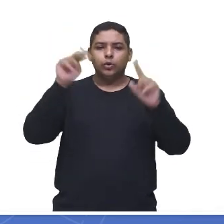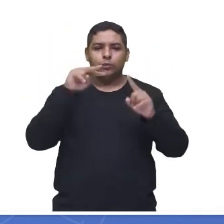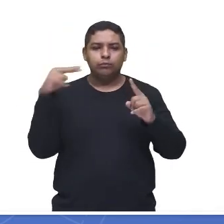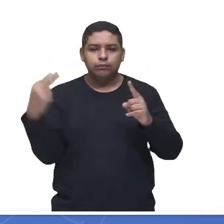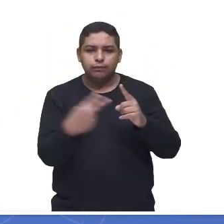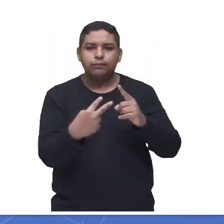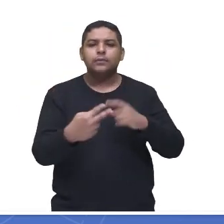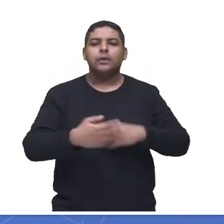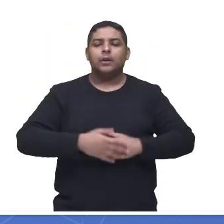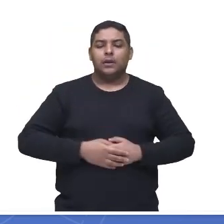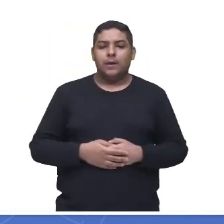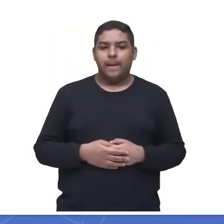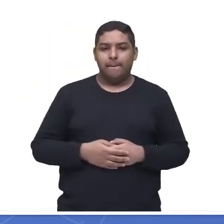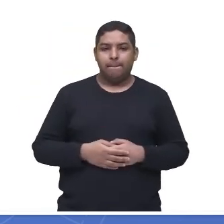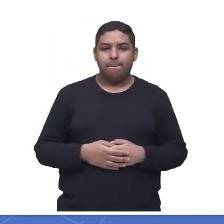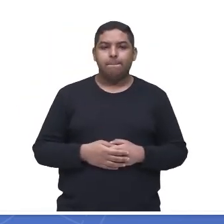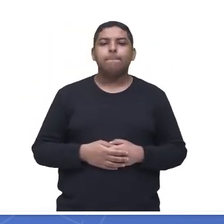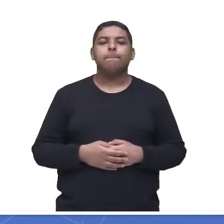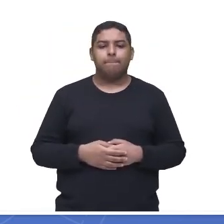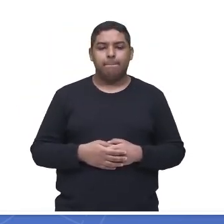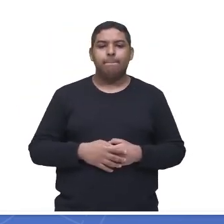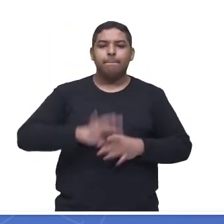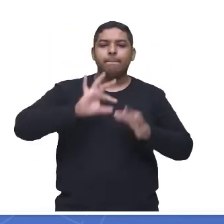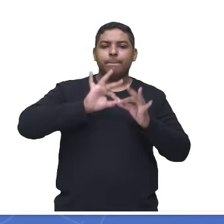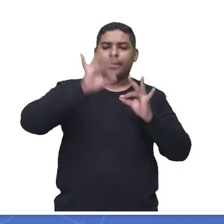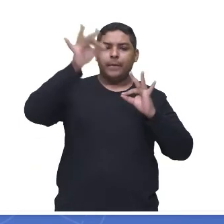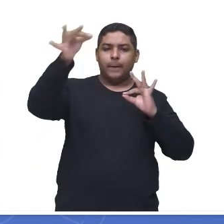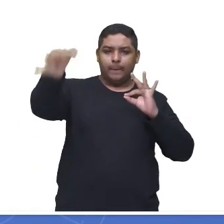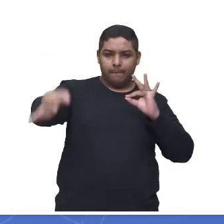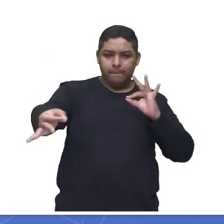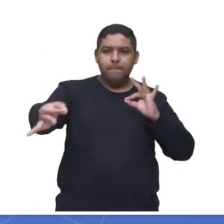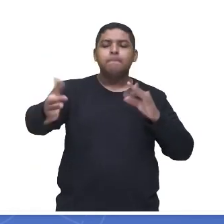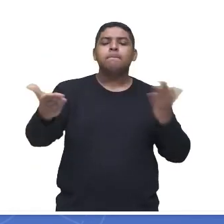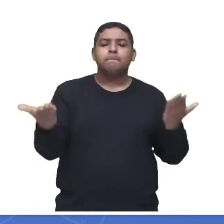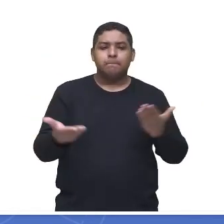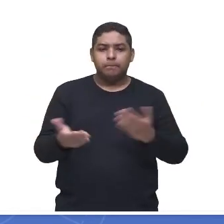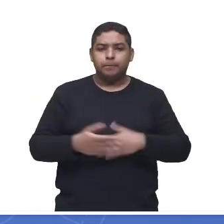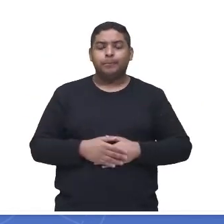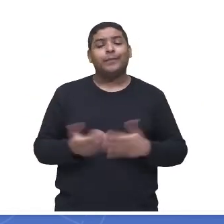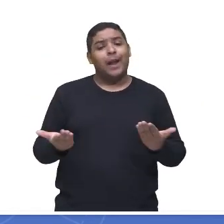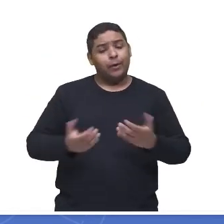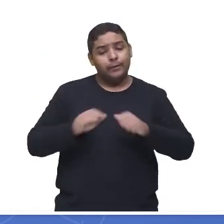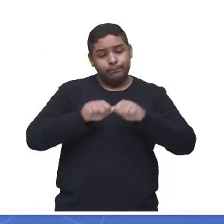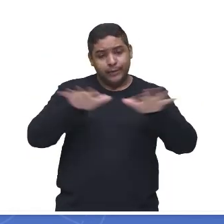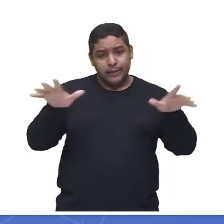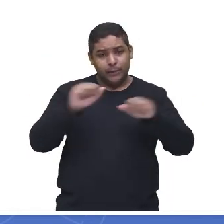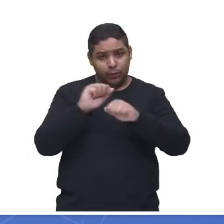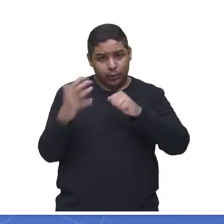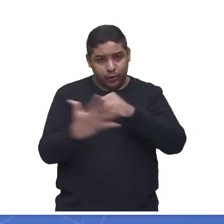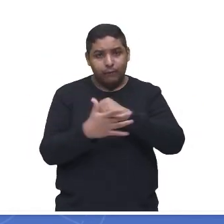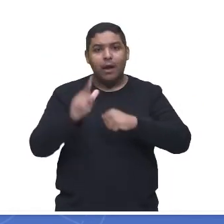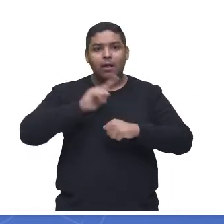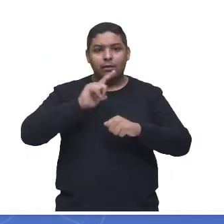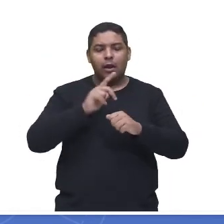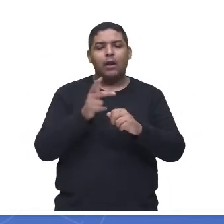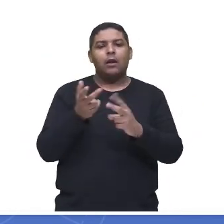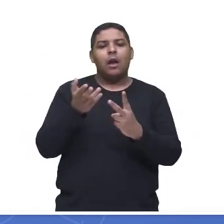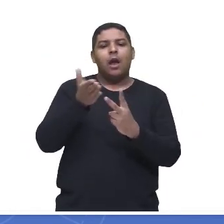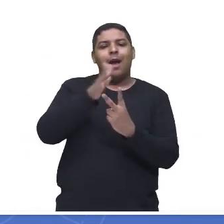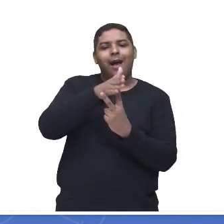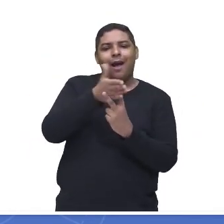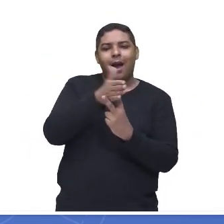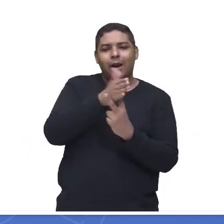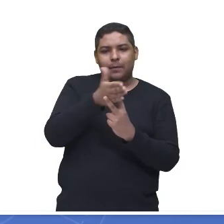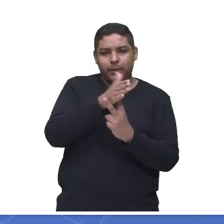né? Voltado para a distância. Agora, com a pandemia, nós temos aí a questão híbrida, né? Então, tudo